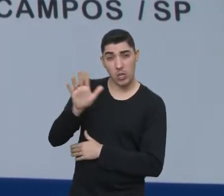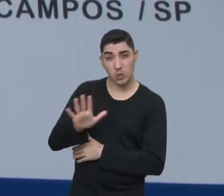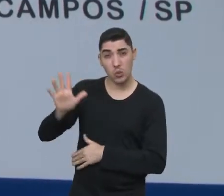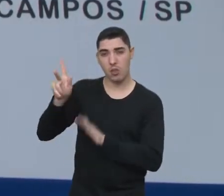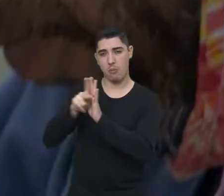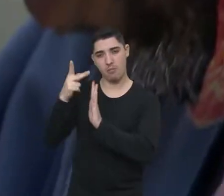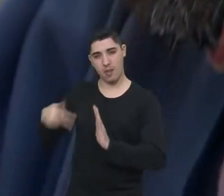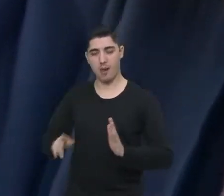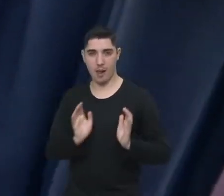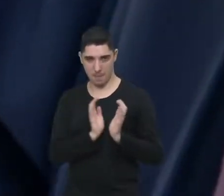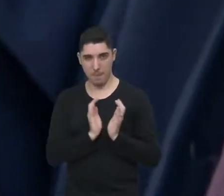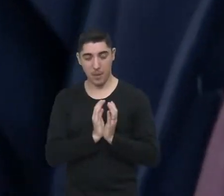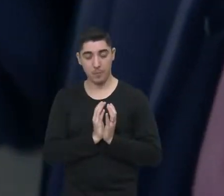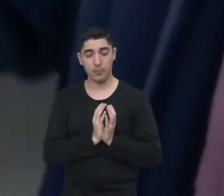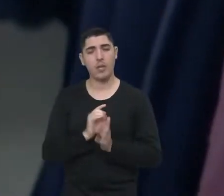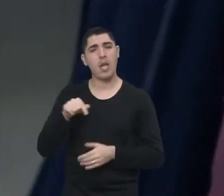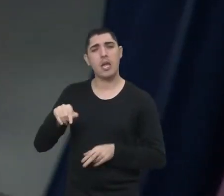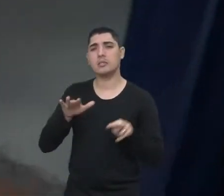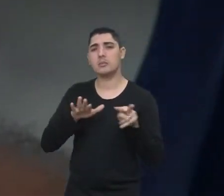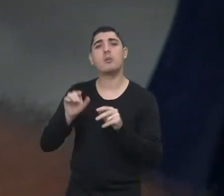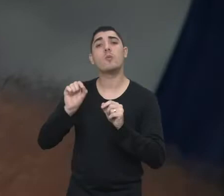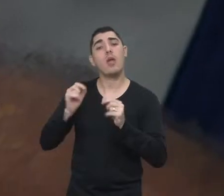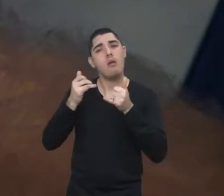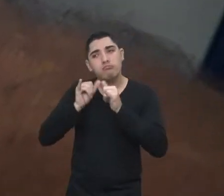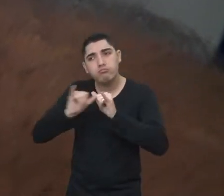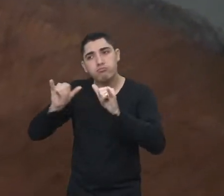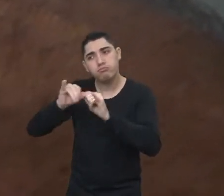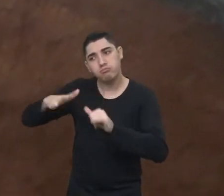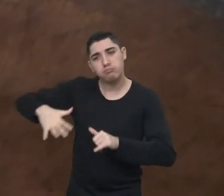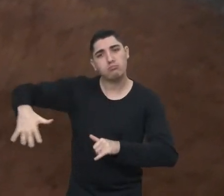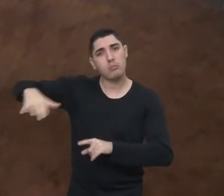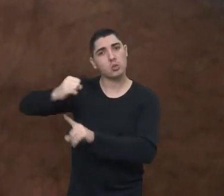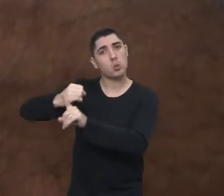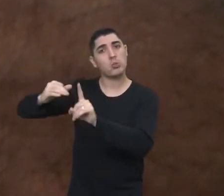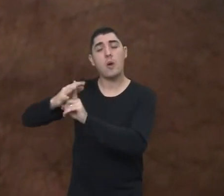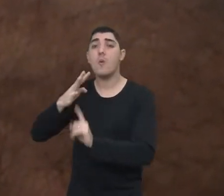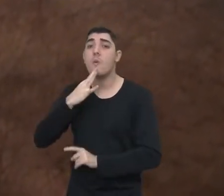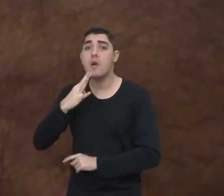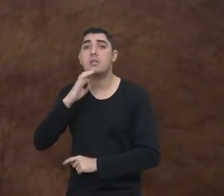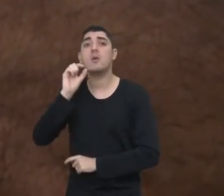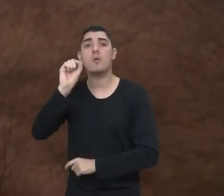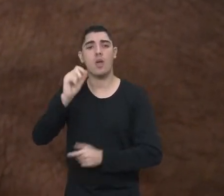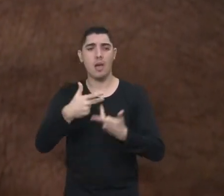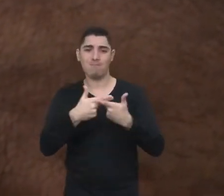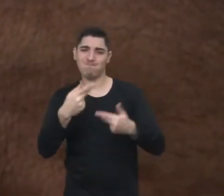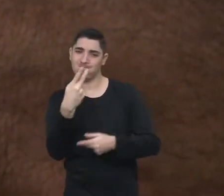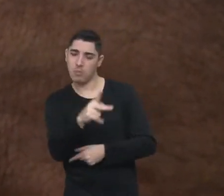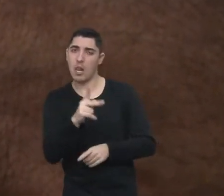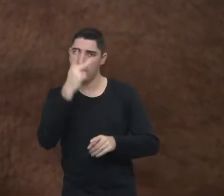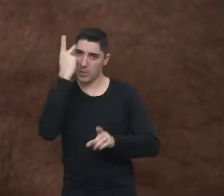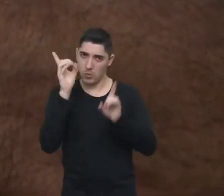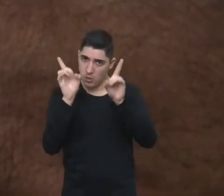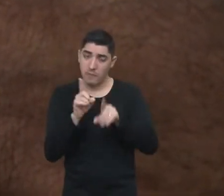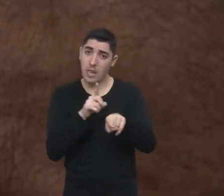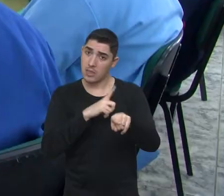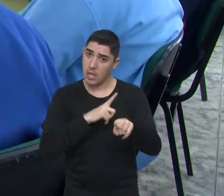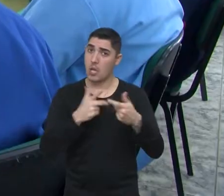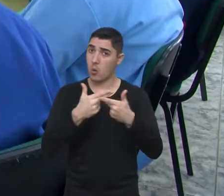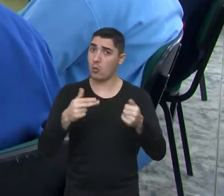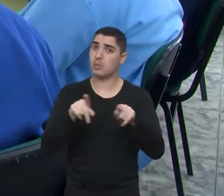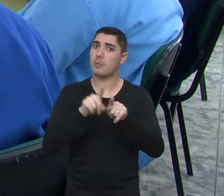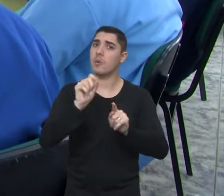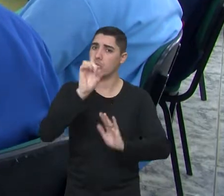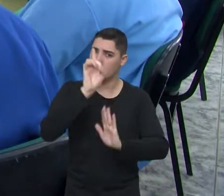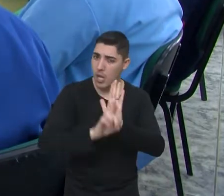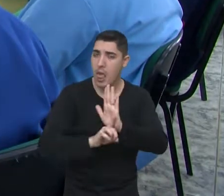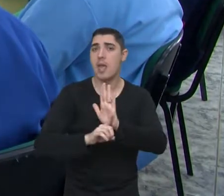das APAIs. A semana tem como objetivo chamar a atenção da sociedade para as necessidades de pessoas com deficiência em busca